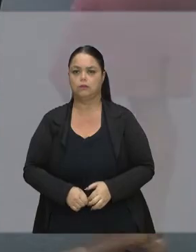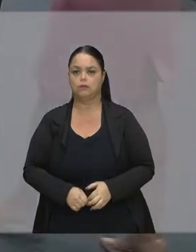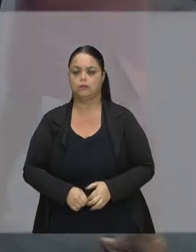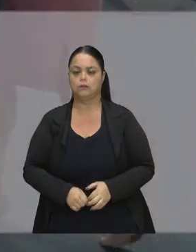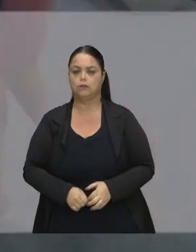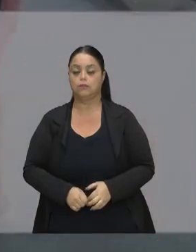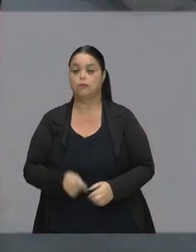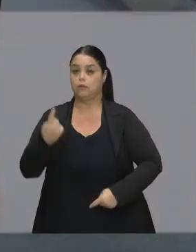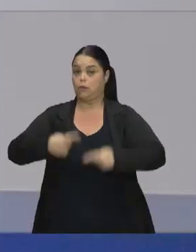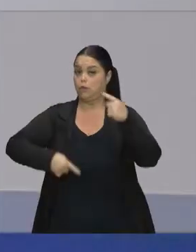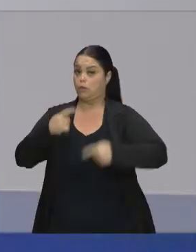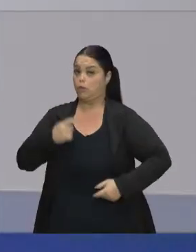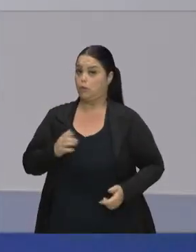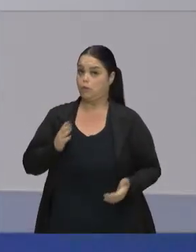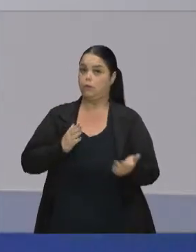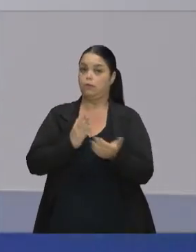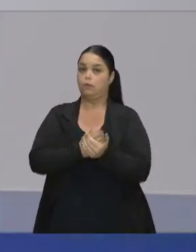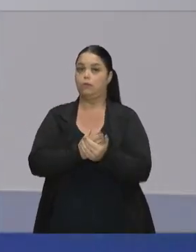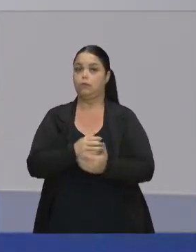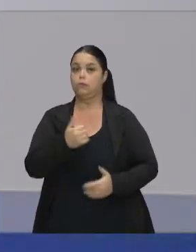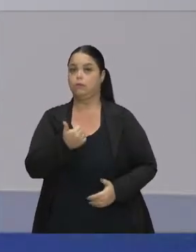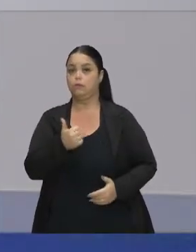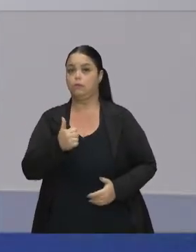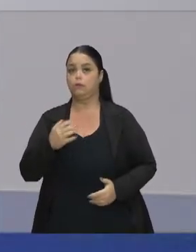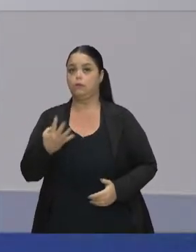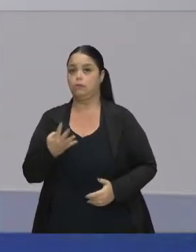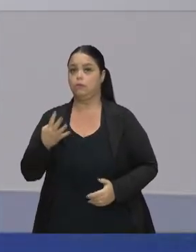Em discussão, o processo número